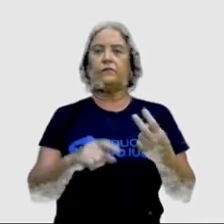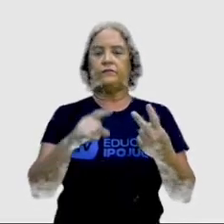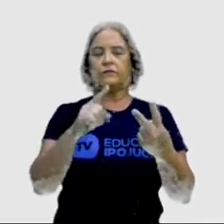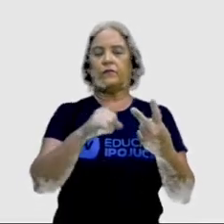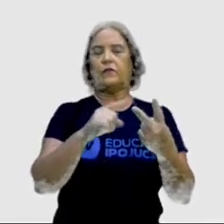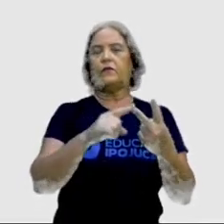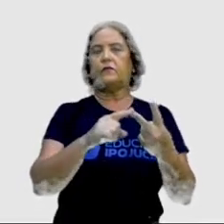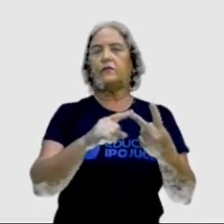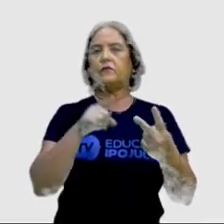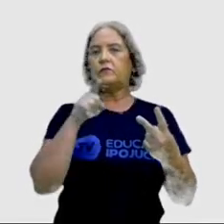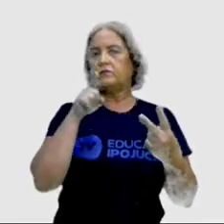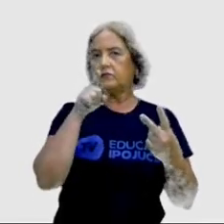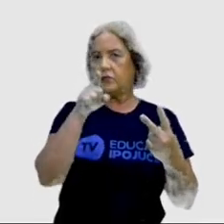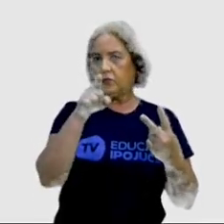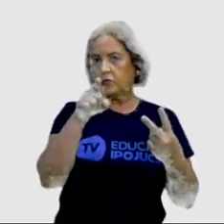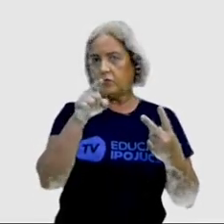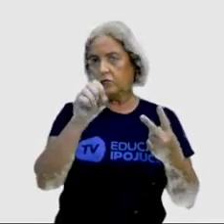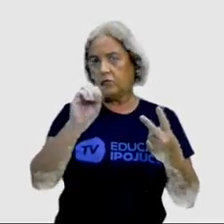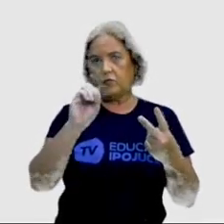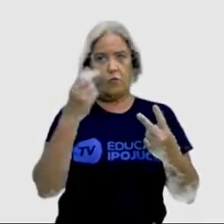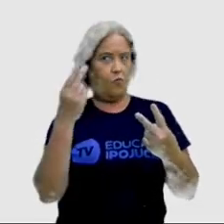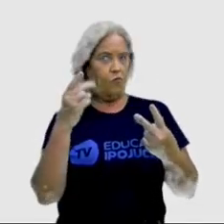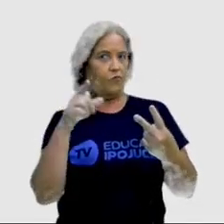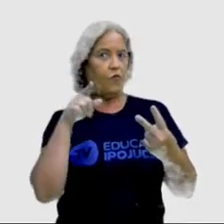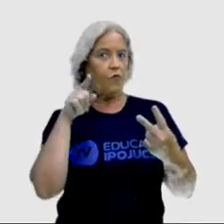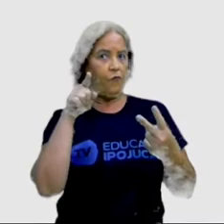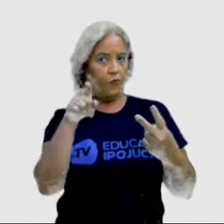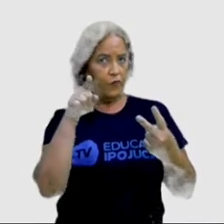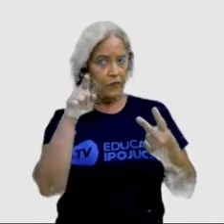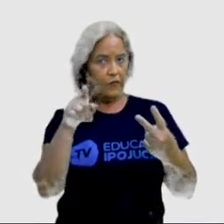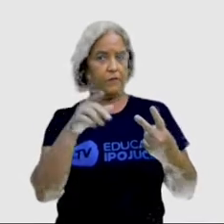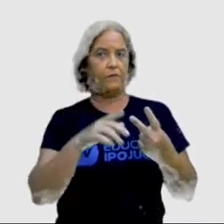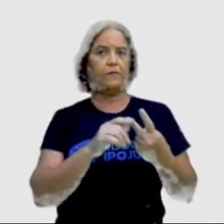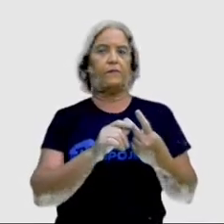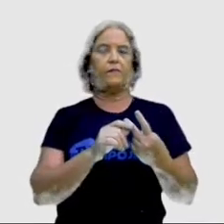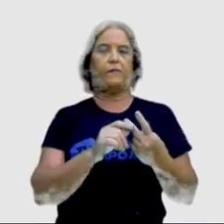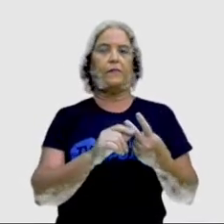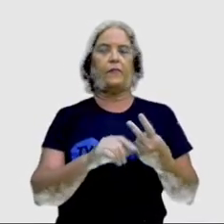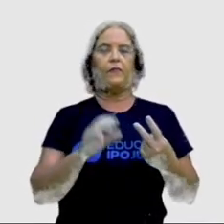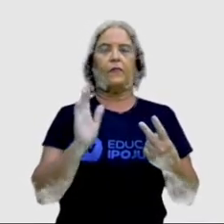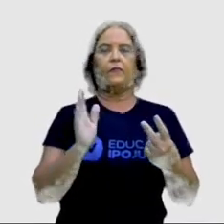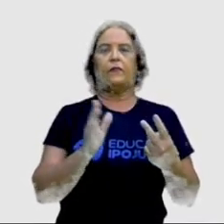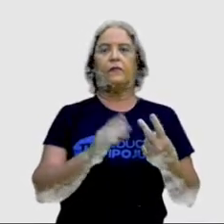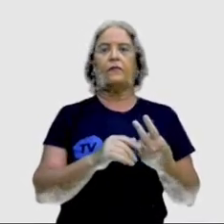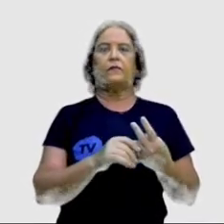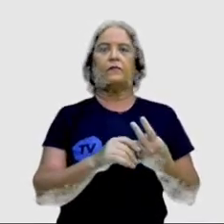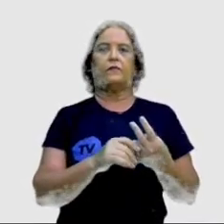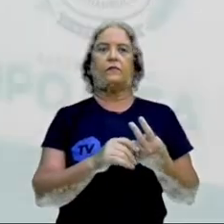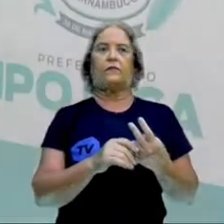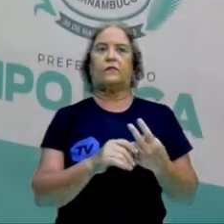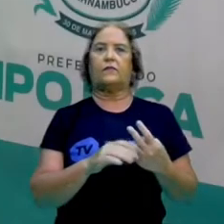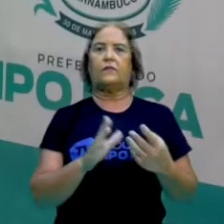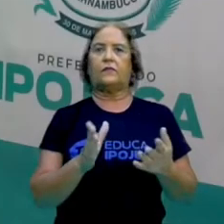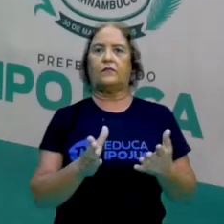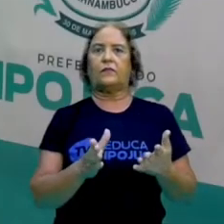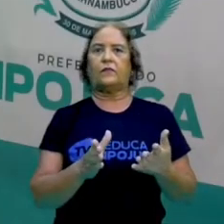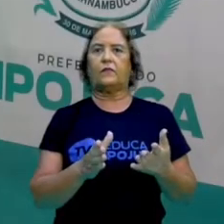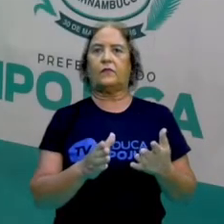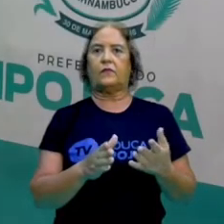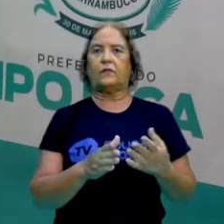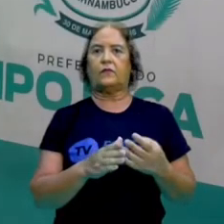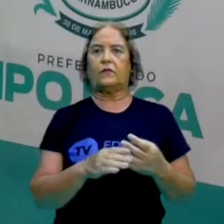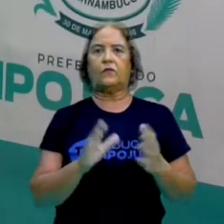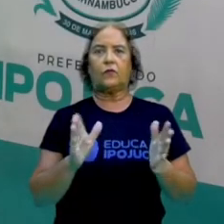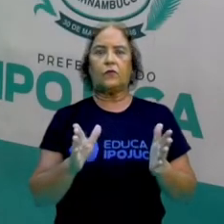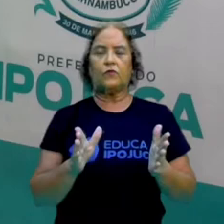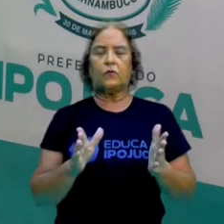tu ou você. Agora, nós vamos para o he e para o she. É quando eu dou uma dica